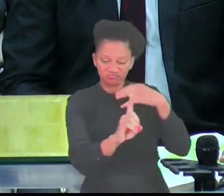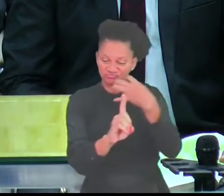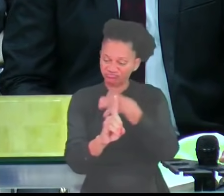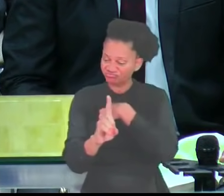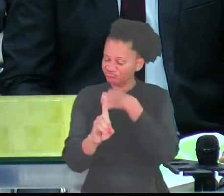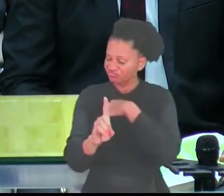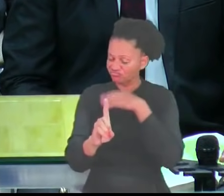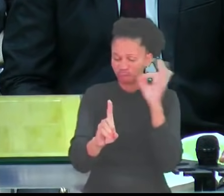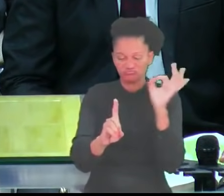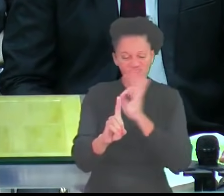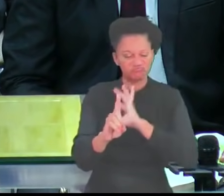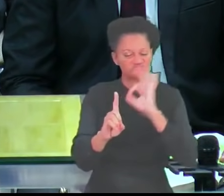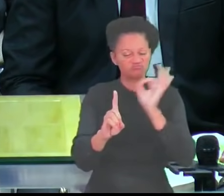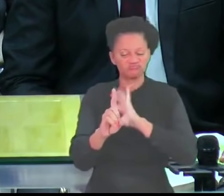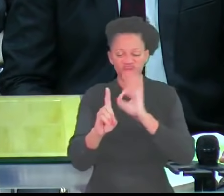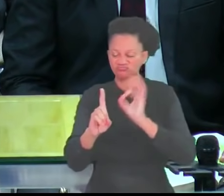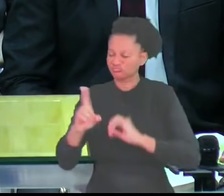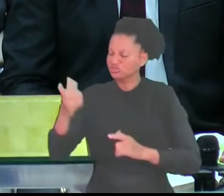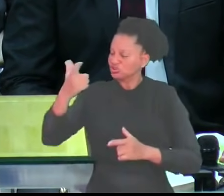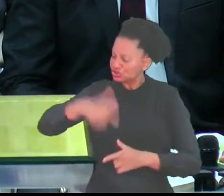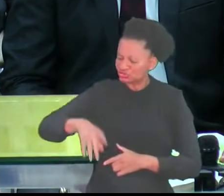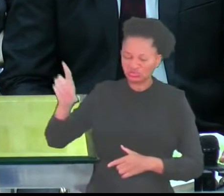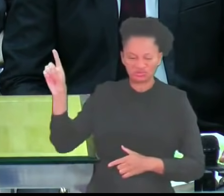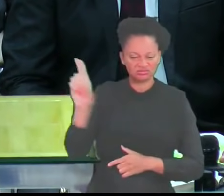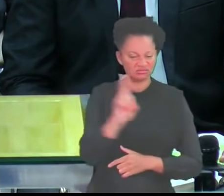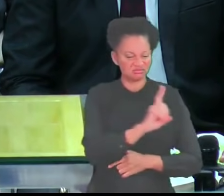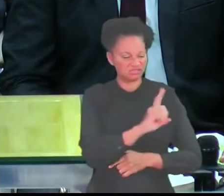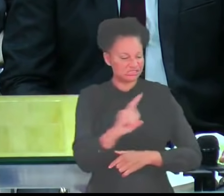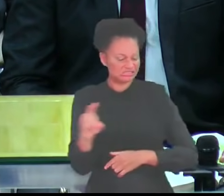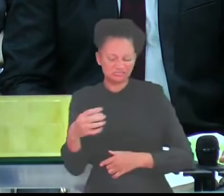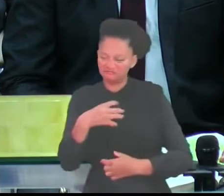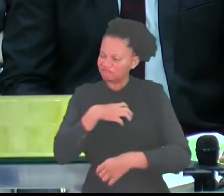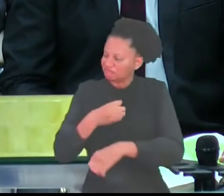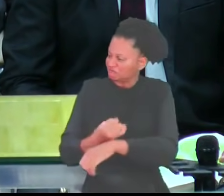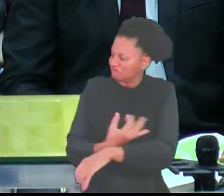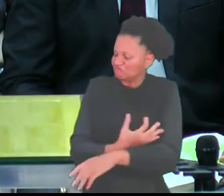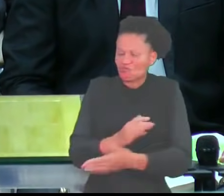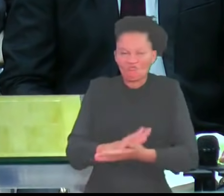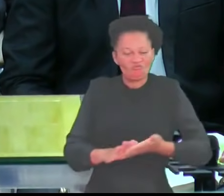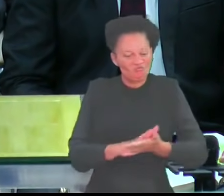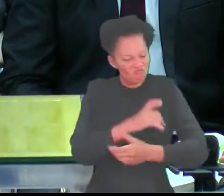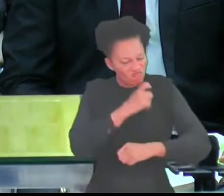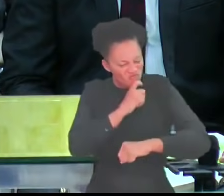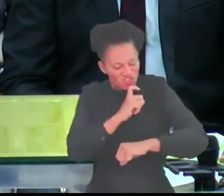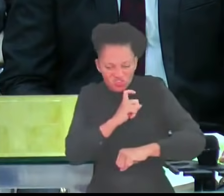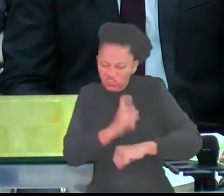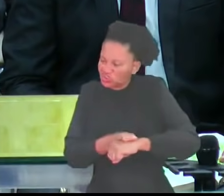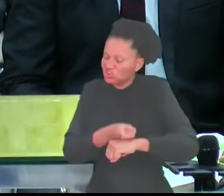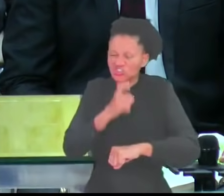mim. E eu não sinto, eu não percebo.